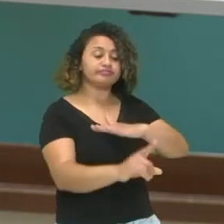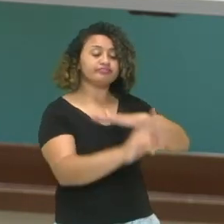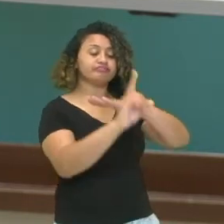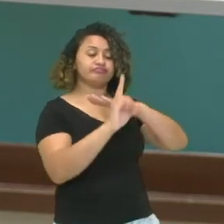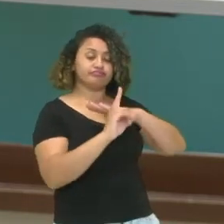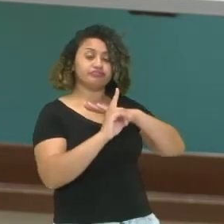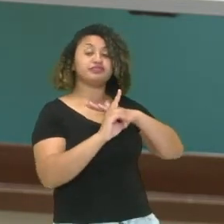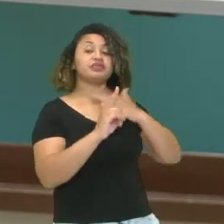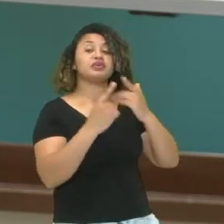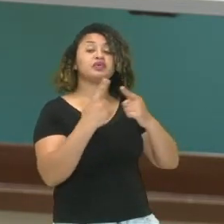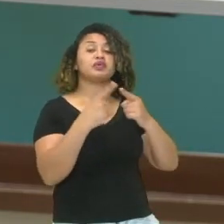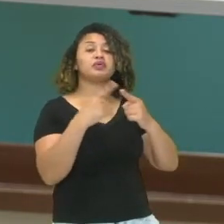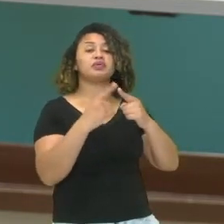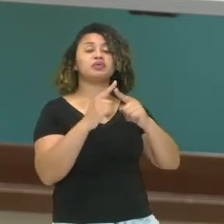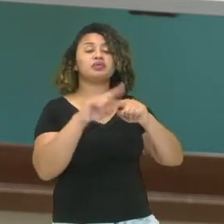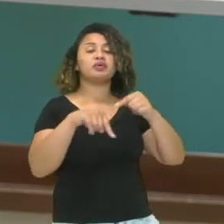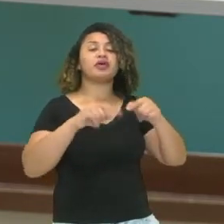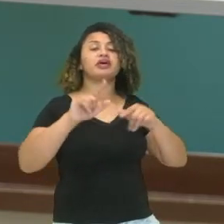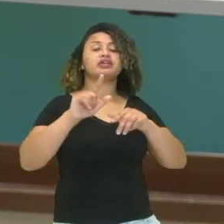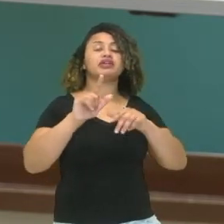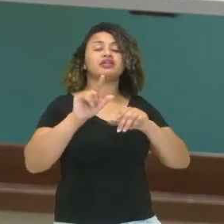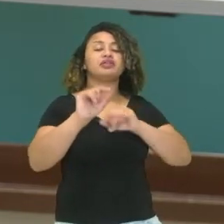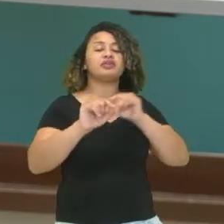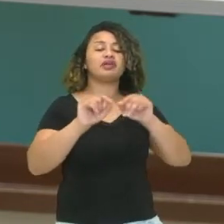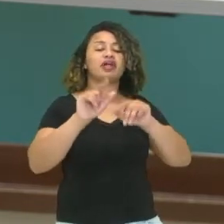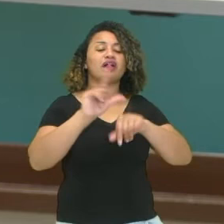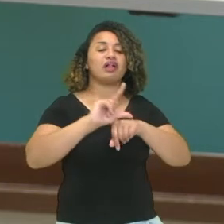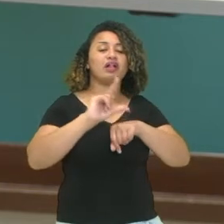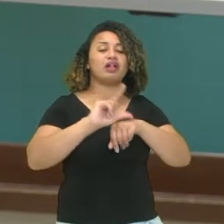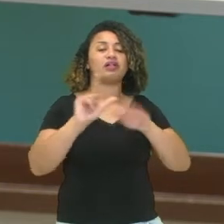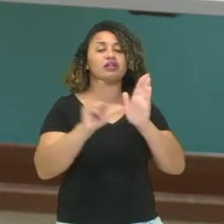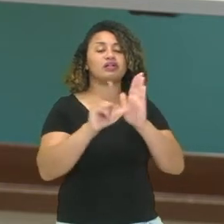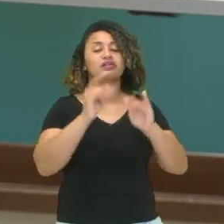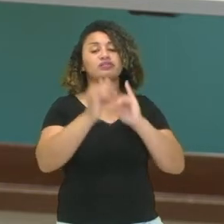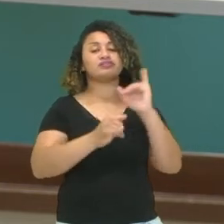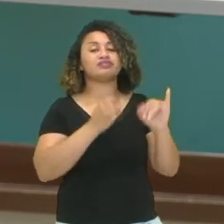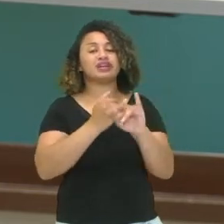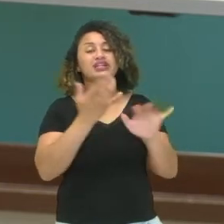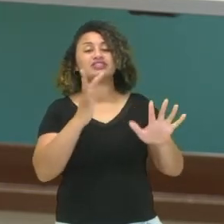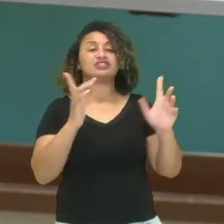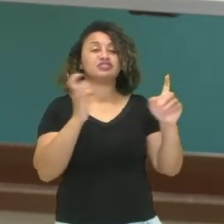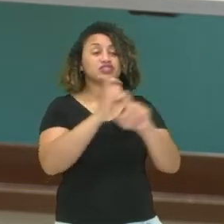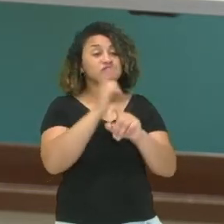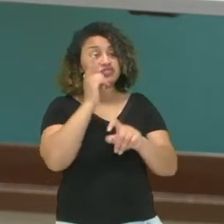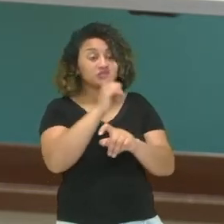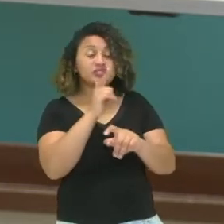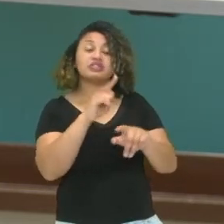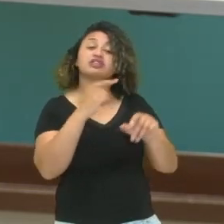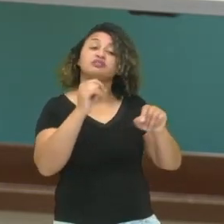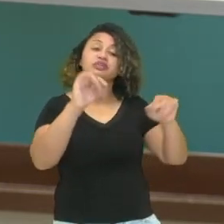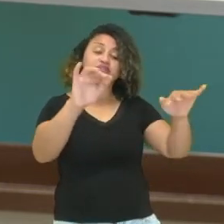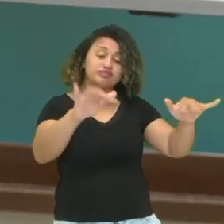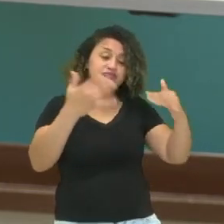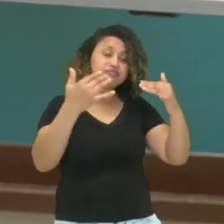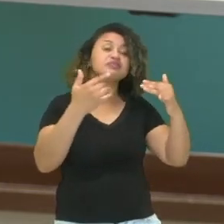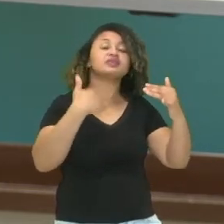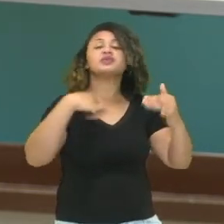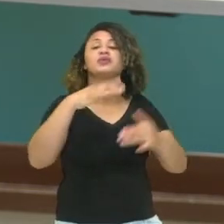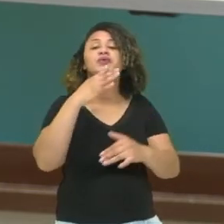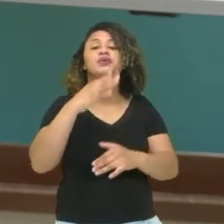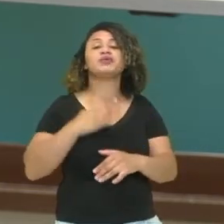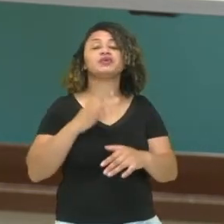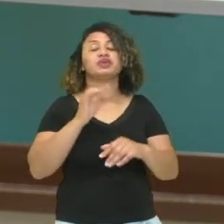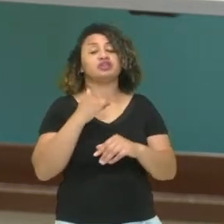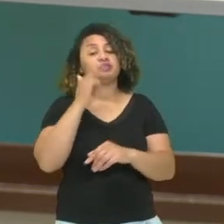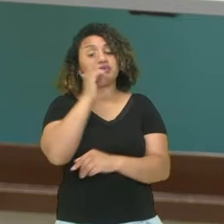Porque através da loja digital, às vezes fica difícil da pessoa chegar. Então ela vai ter que ter uma grande rede exatamente para